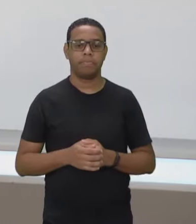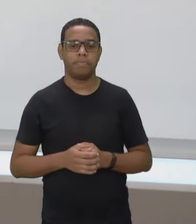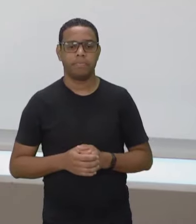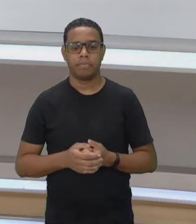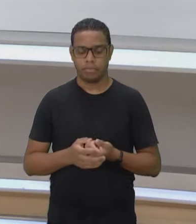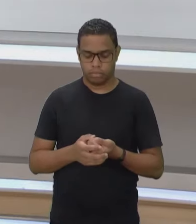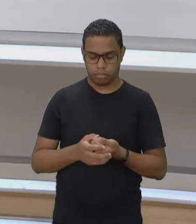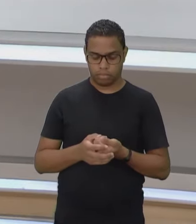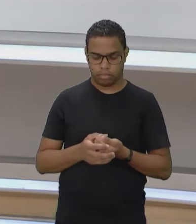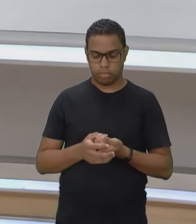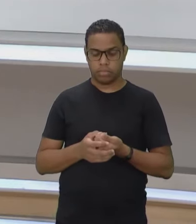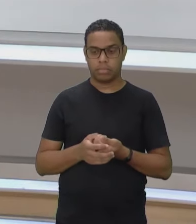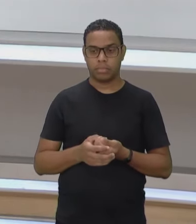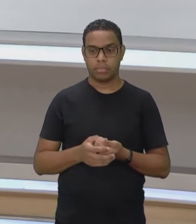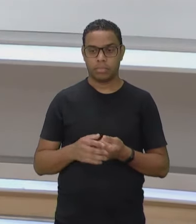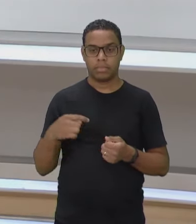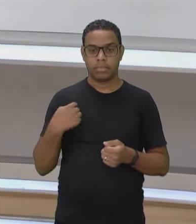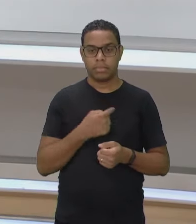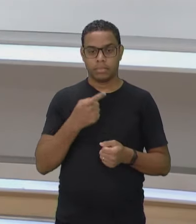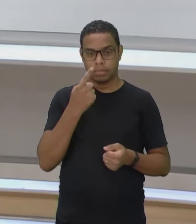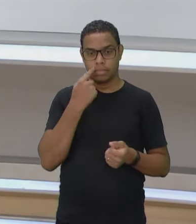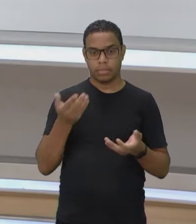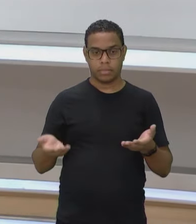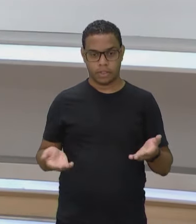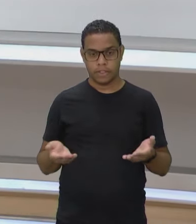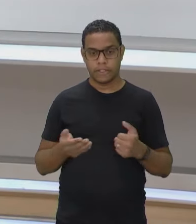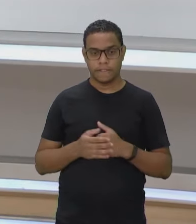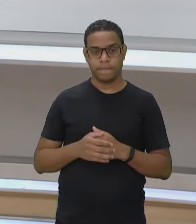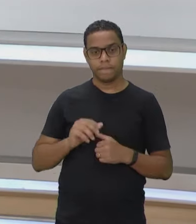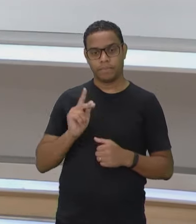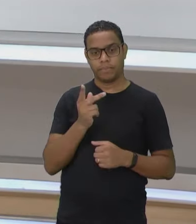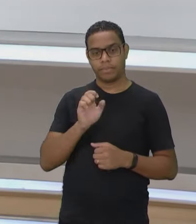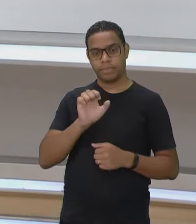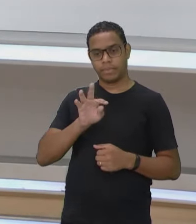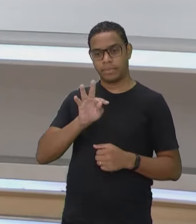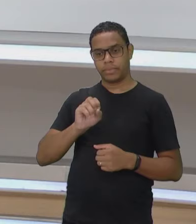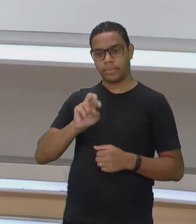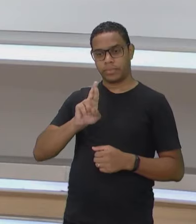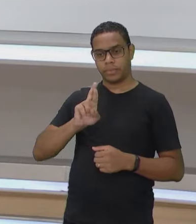ó. Então, aqui a gente vai colocar o do Heitor